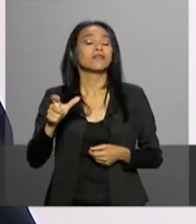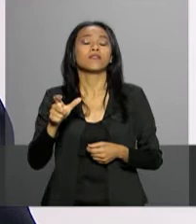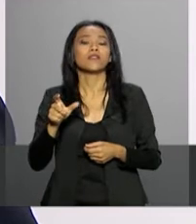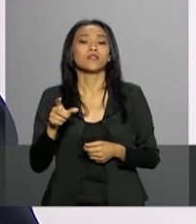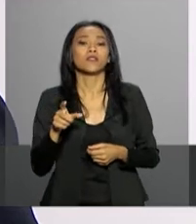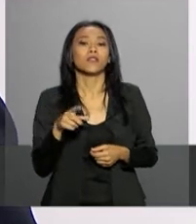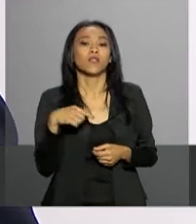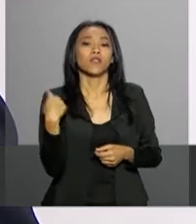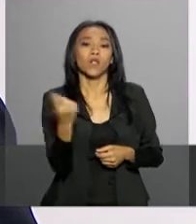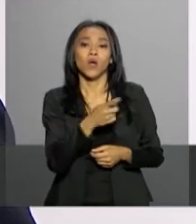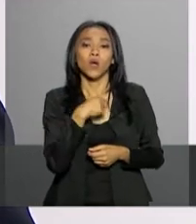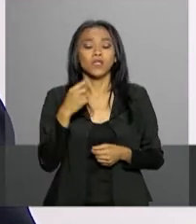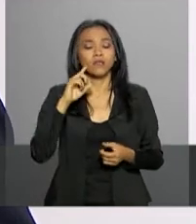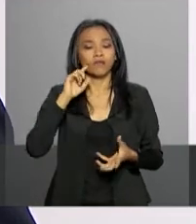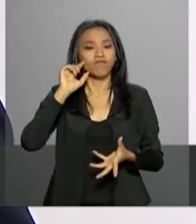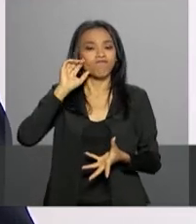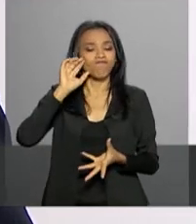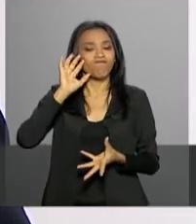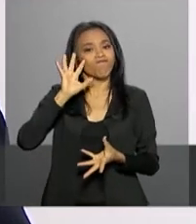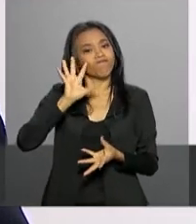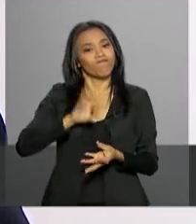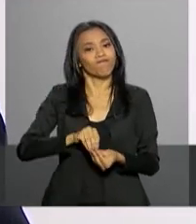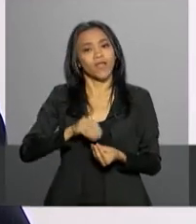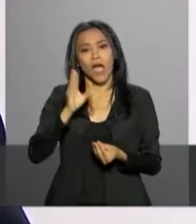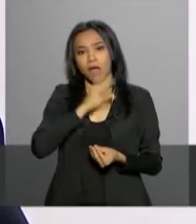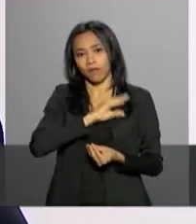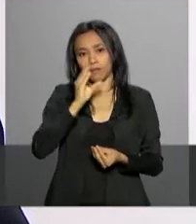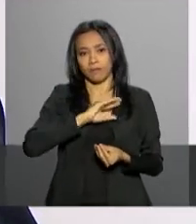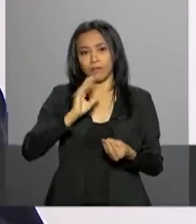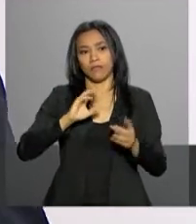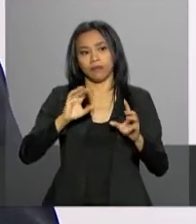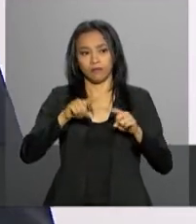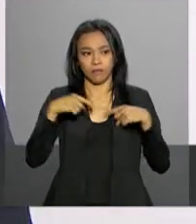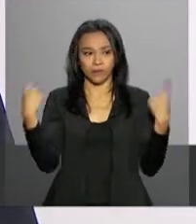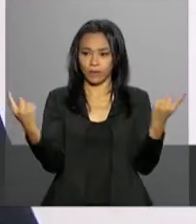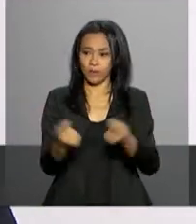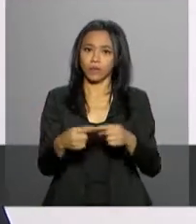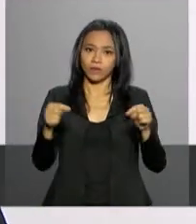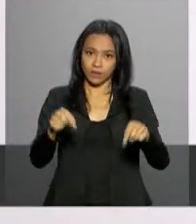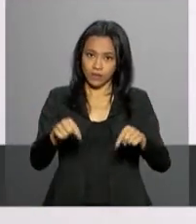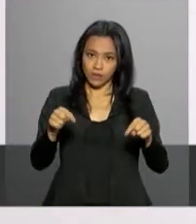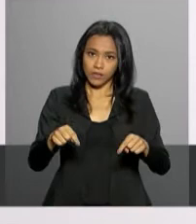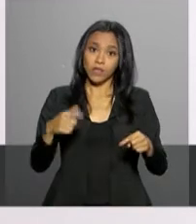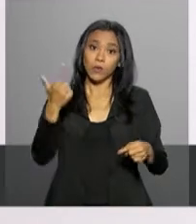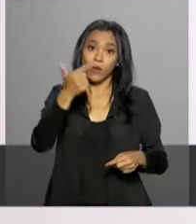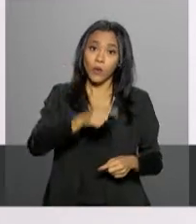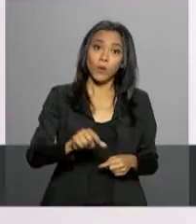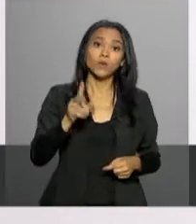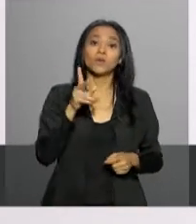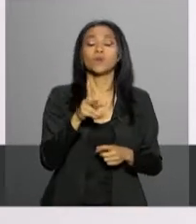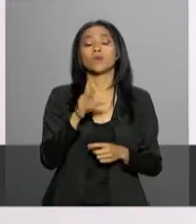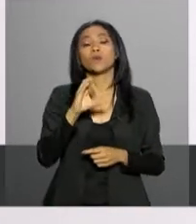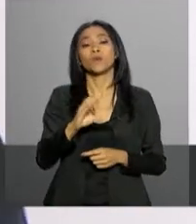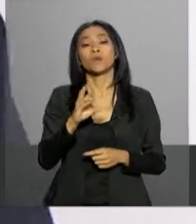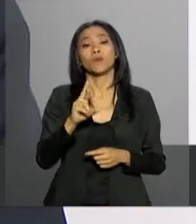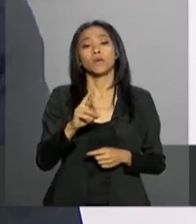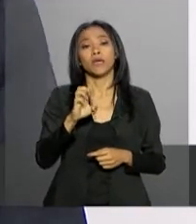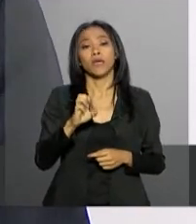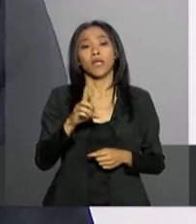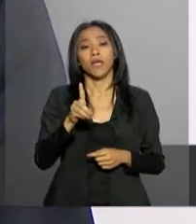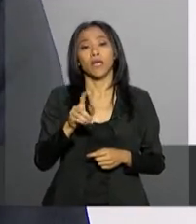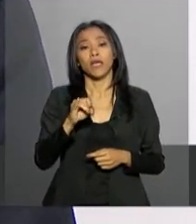fazemos aqui uma brevíssima solenidade permitir o chamado crédito consignado para os